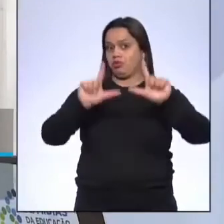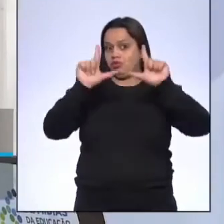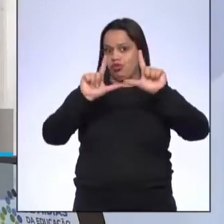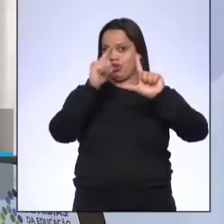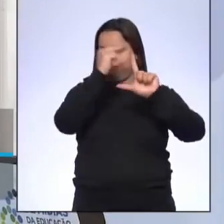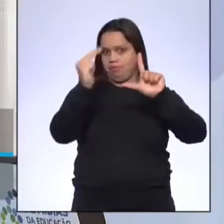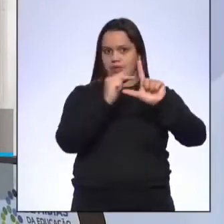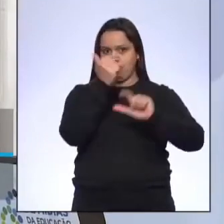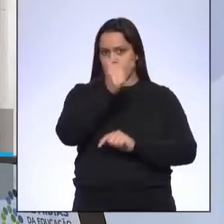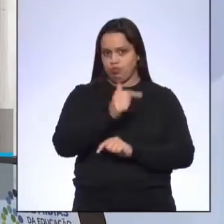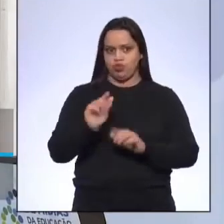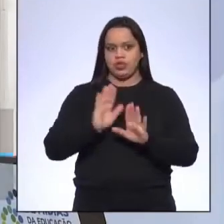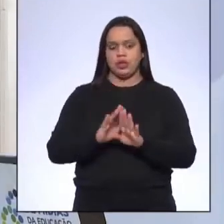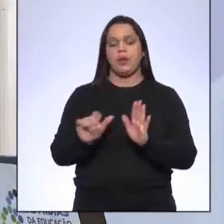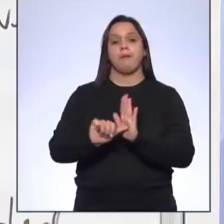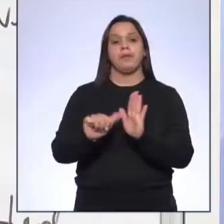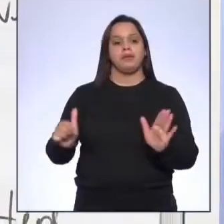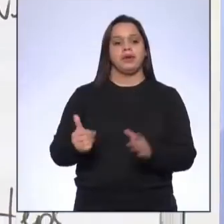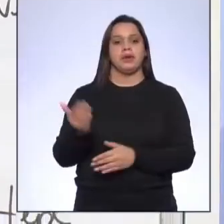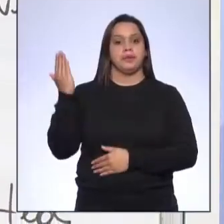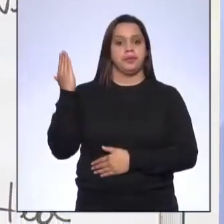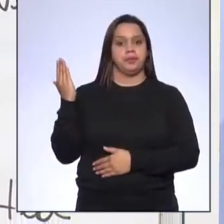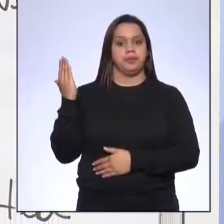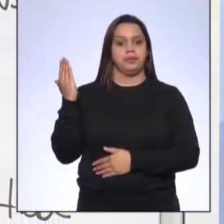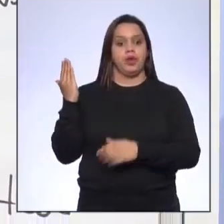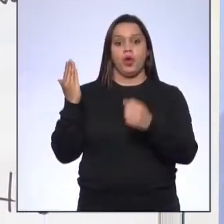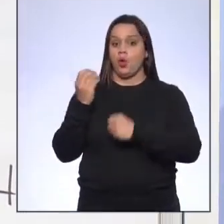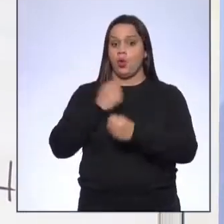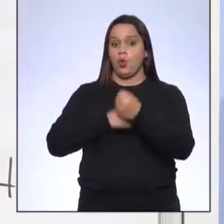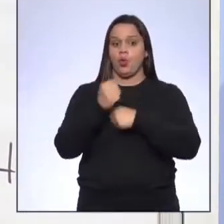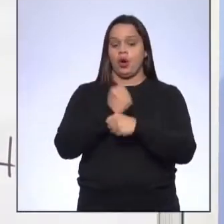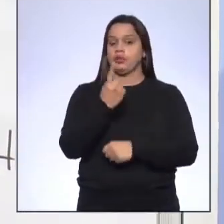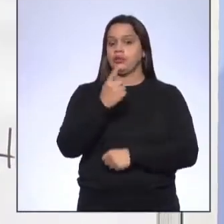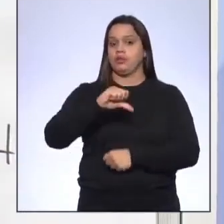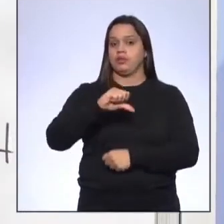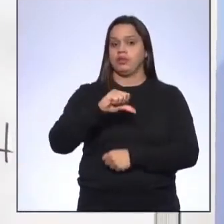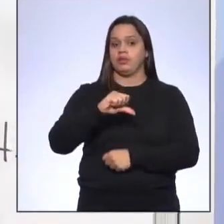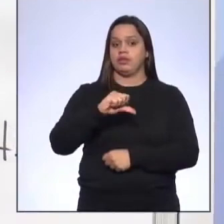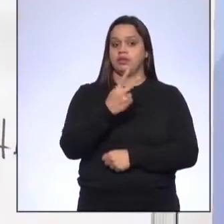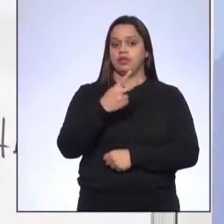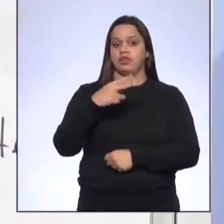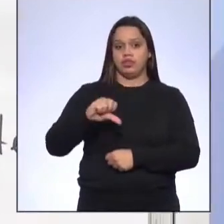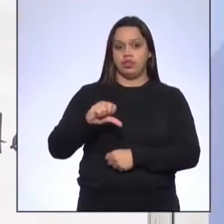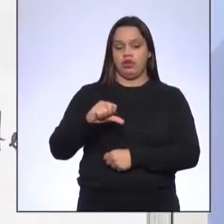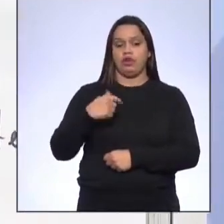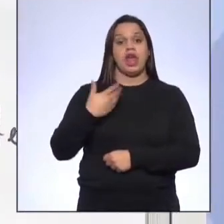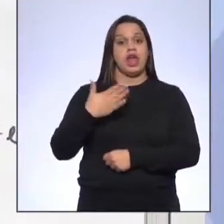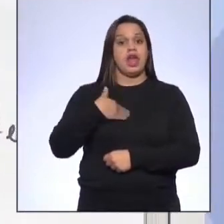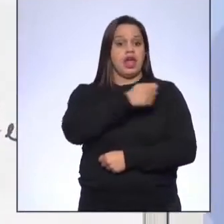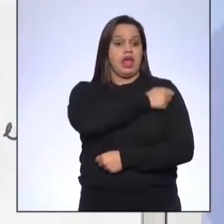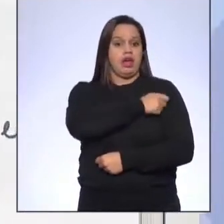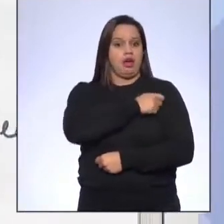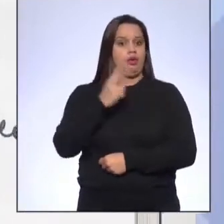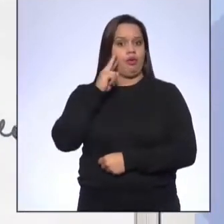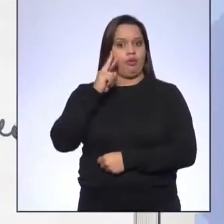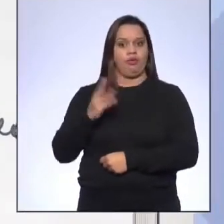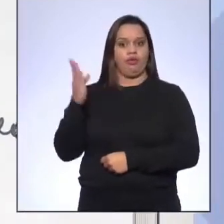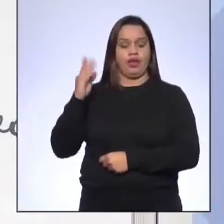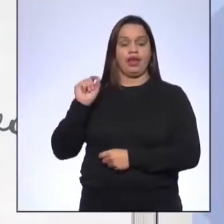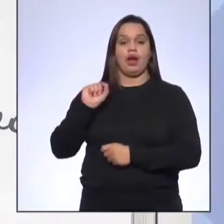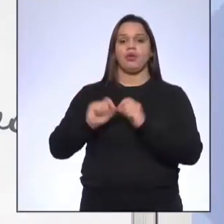linha. 1929, em 1929. Eu, aluno, eu grifaria caused, ó a raiz, ó,